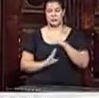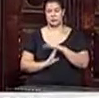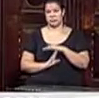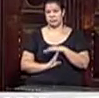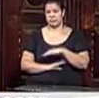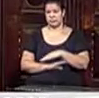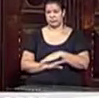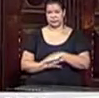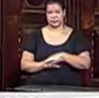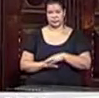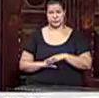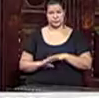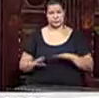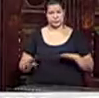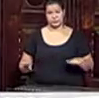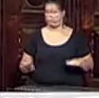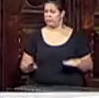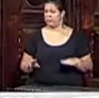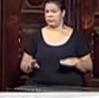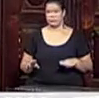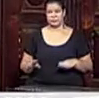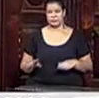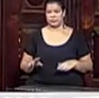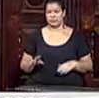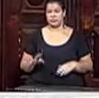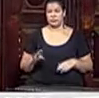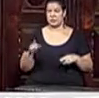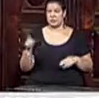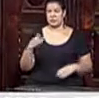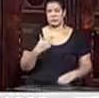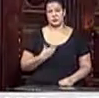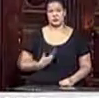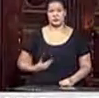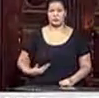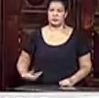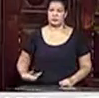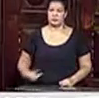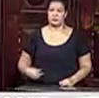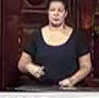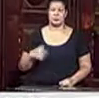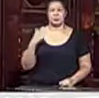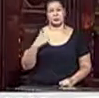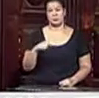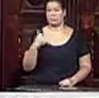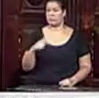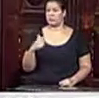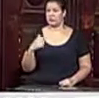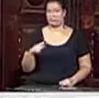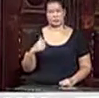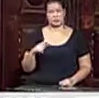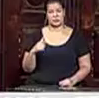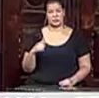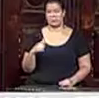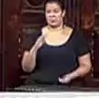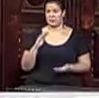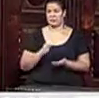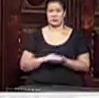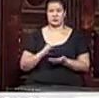esgotou em relação a esse governo que não tem um mínimo